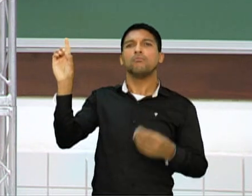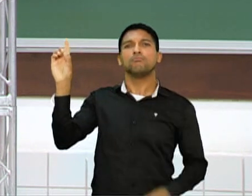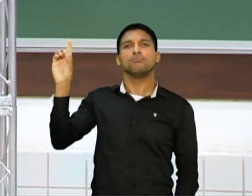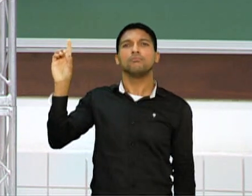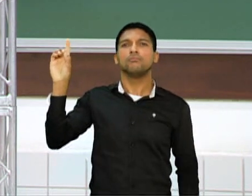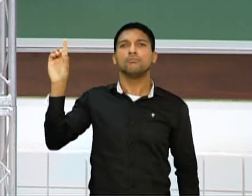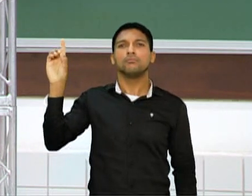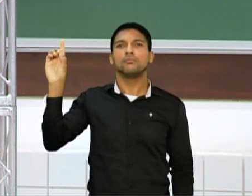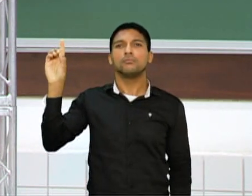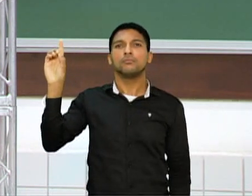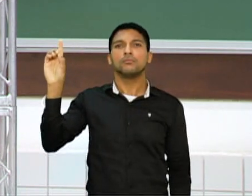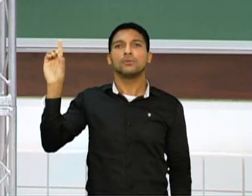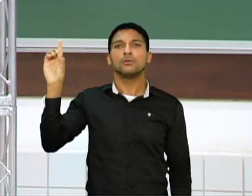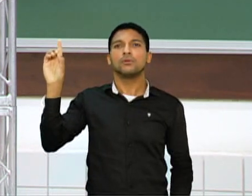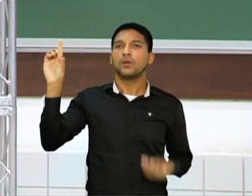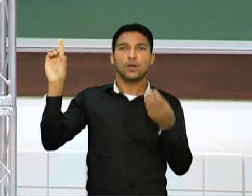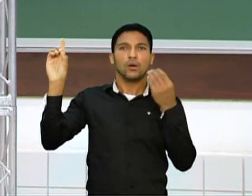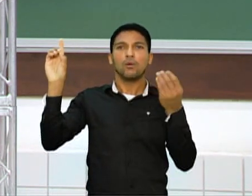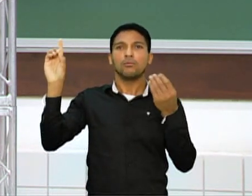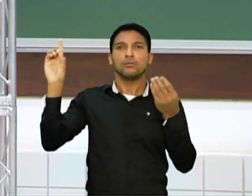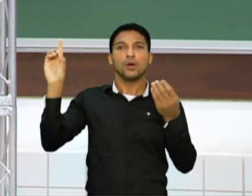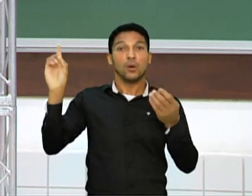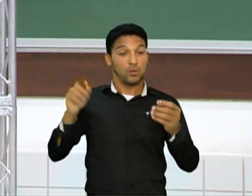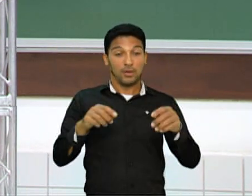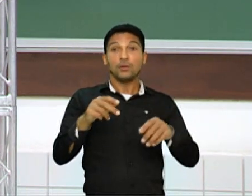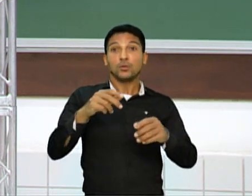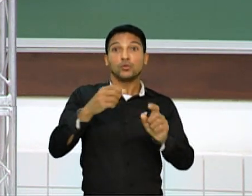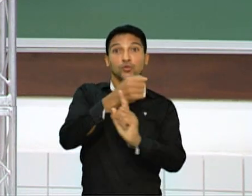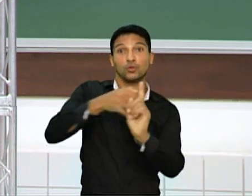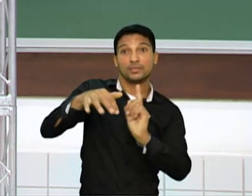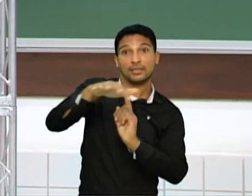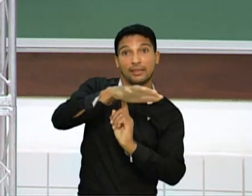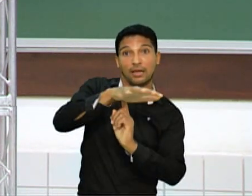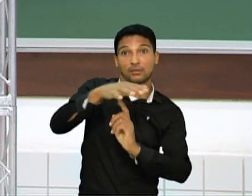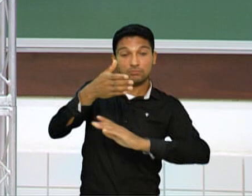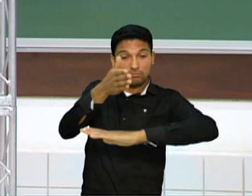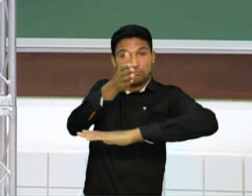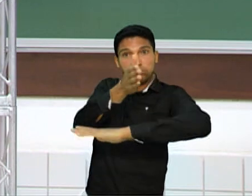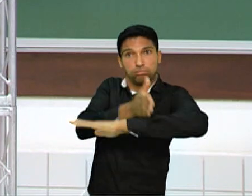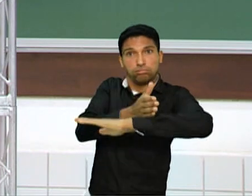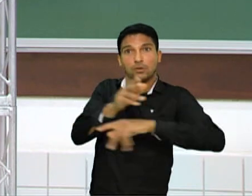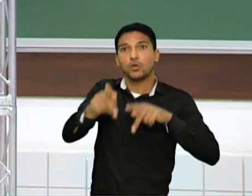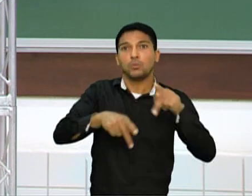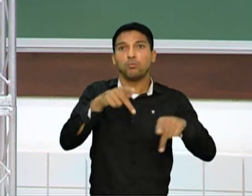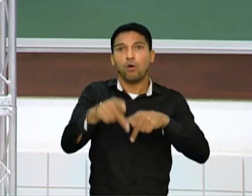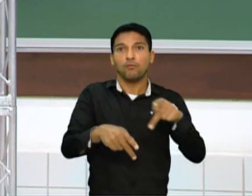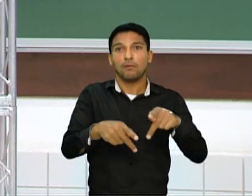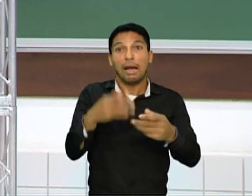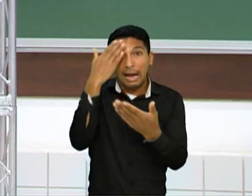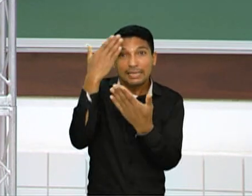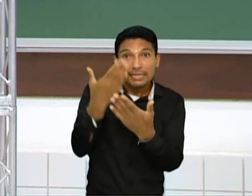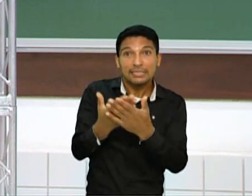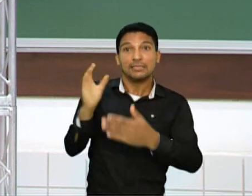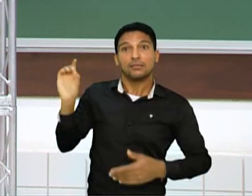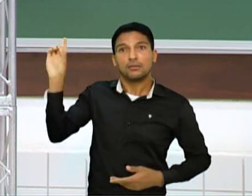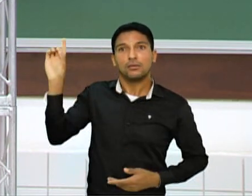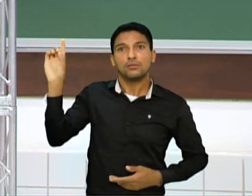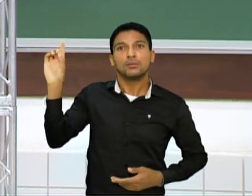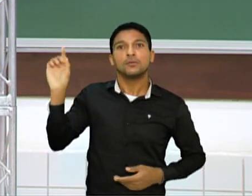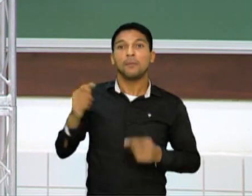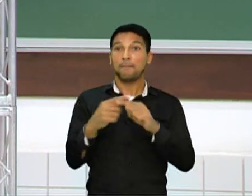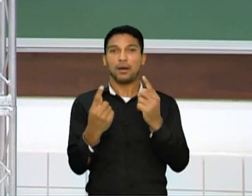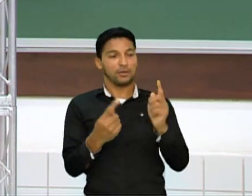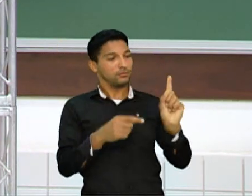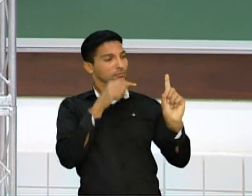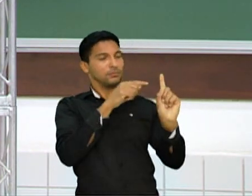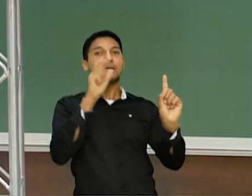de Deus, como seria se esse conceito não fosse exatamente aquilo que se pesquisa, que se diz que é. Né? Então,